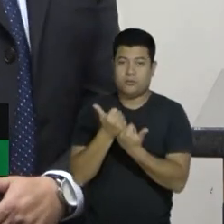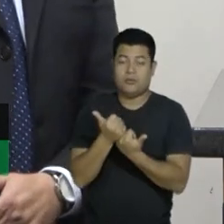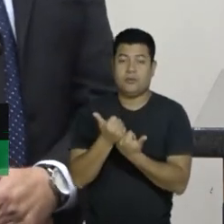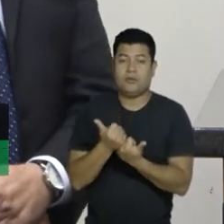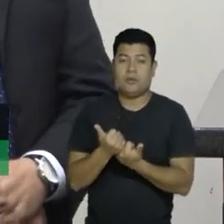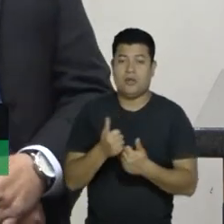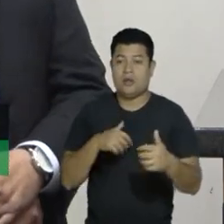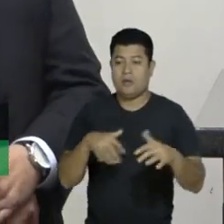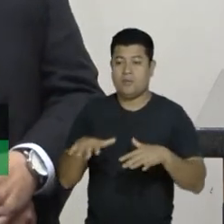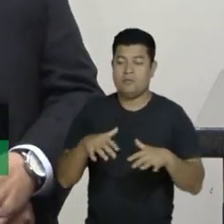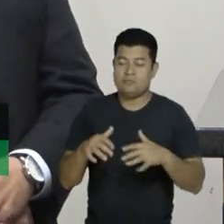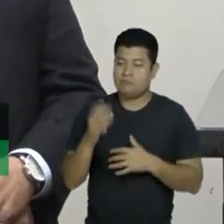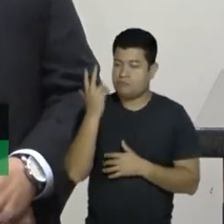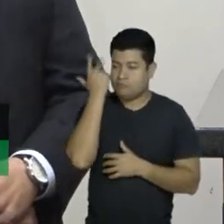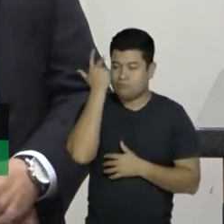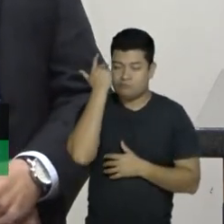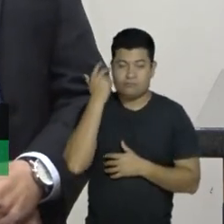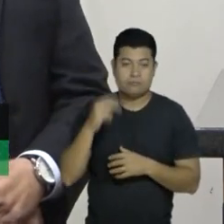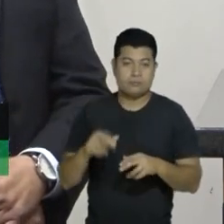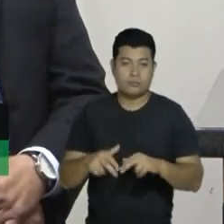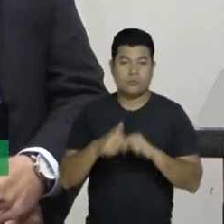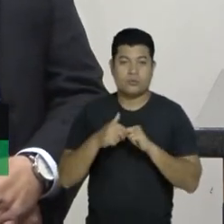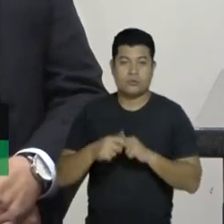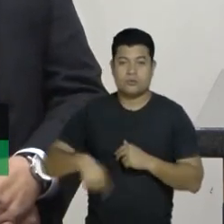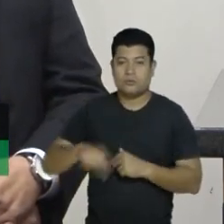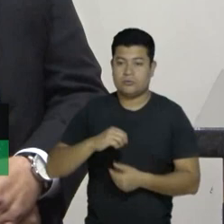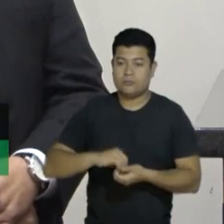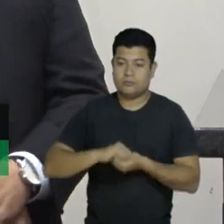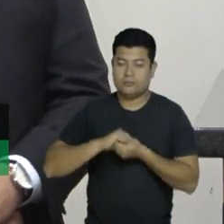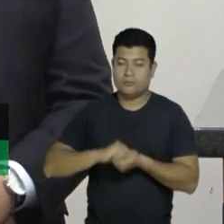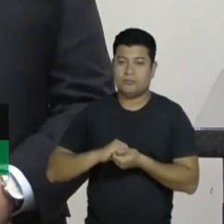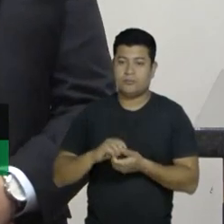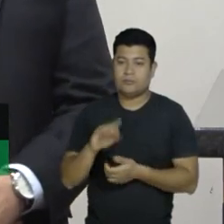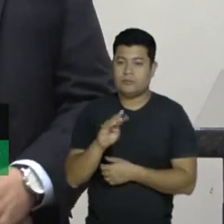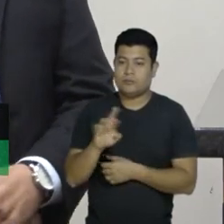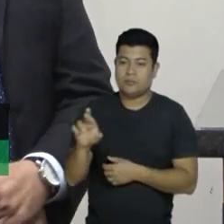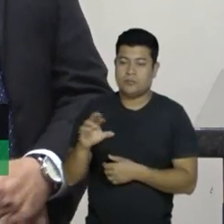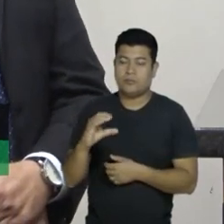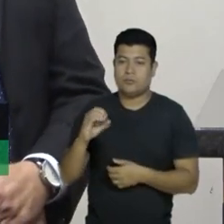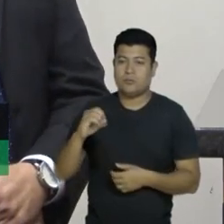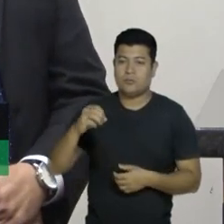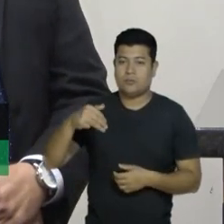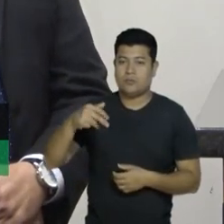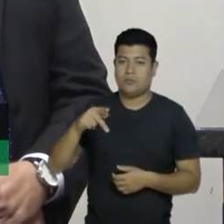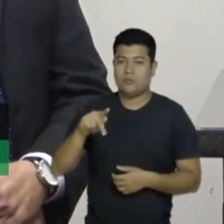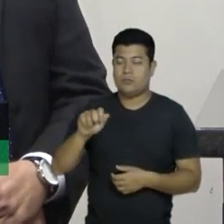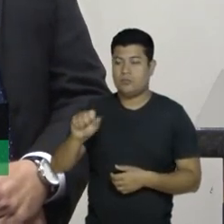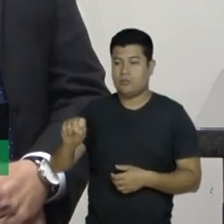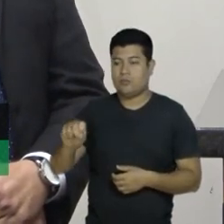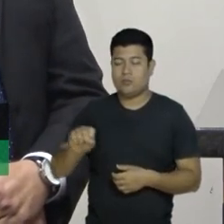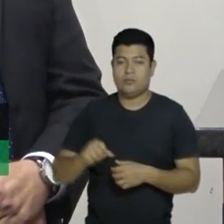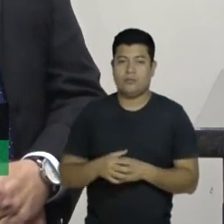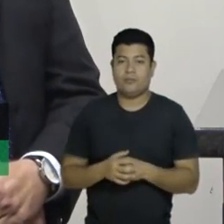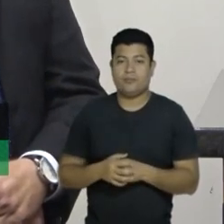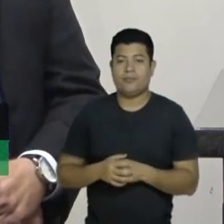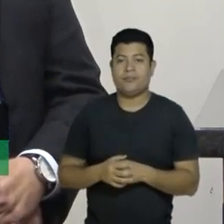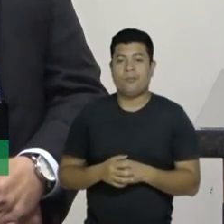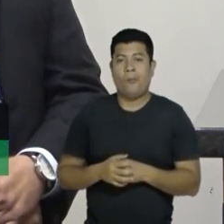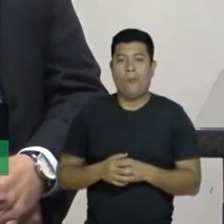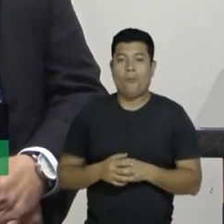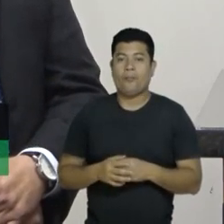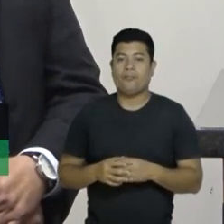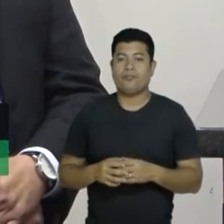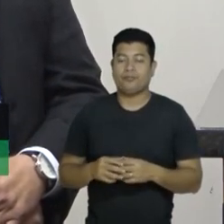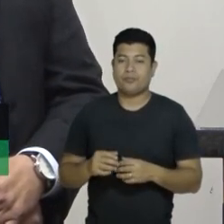natural e, por essa razão, cumprimentamos a BR-Com, o senhor Carlos Brandão, pela iniciativa de realizar em Florianópolis, em